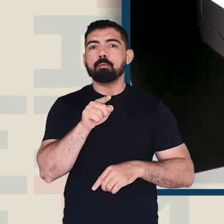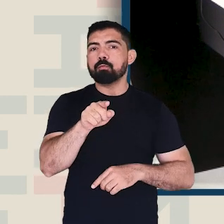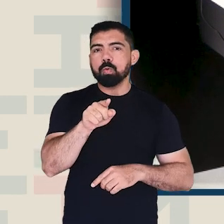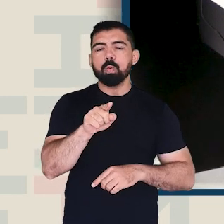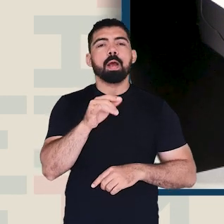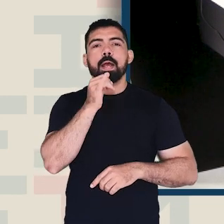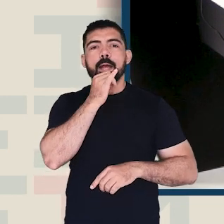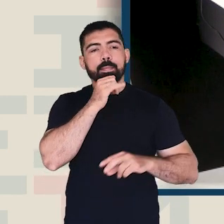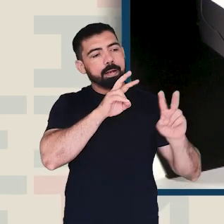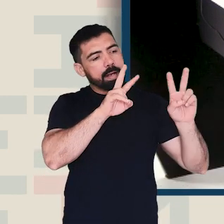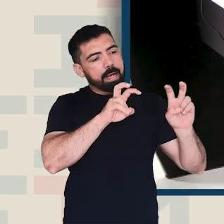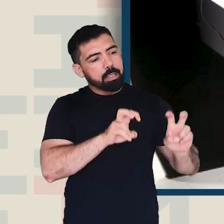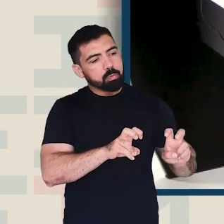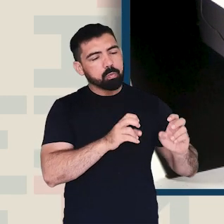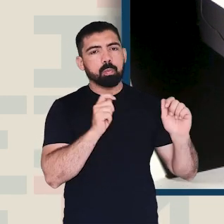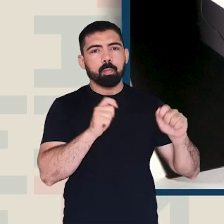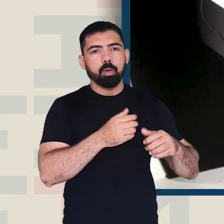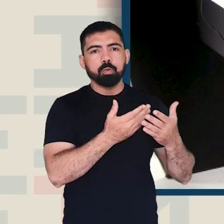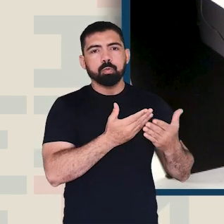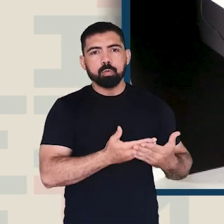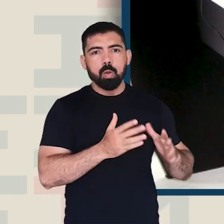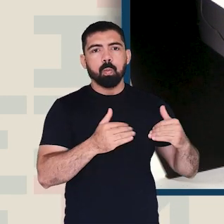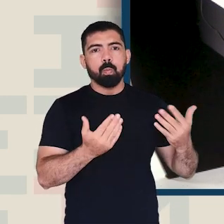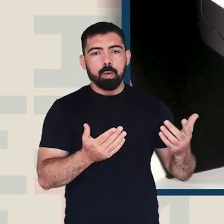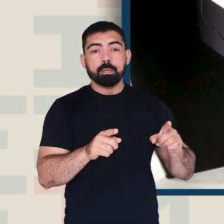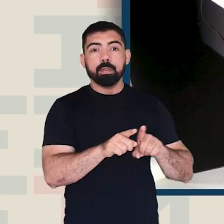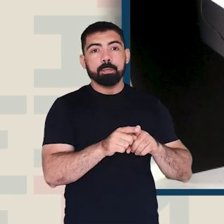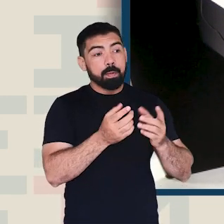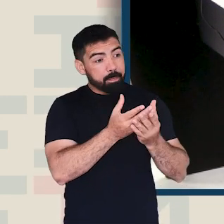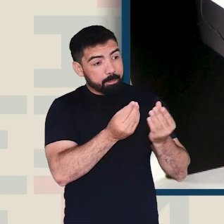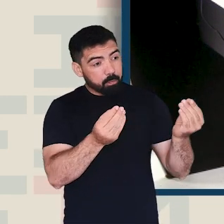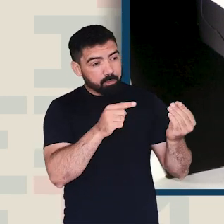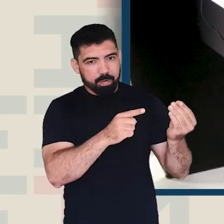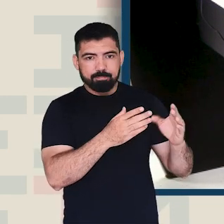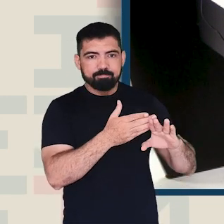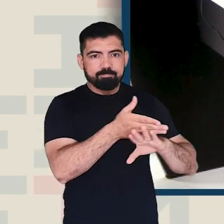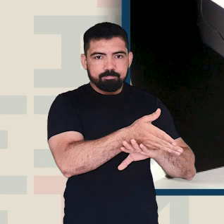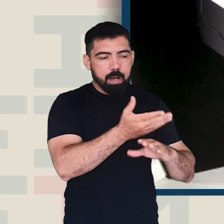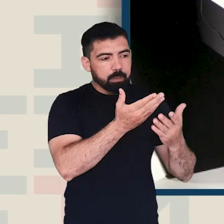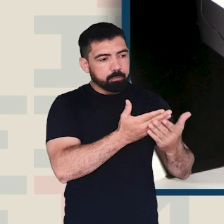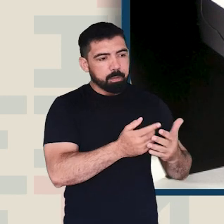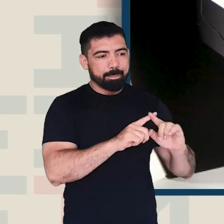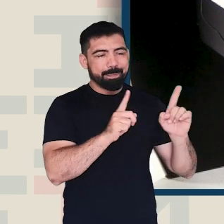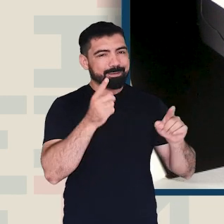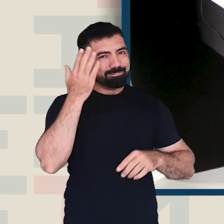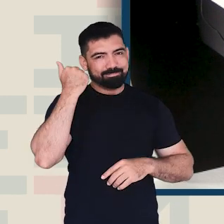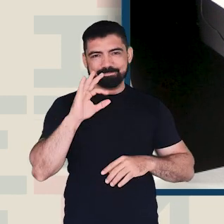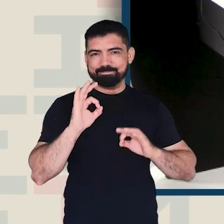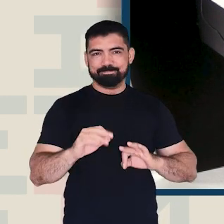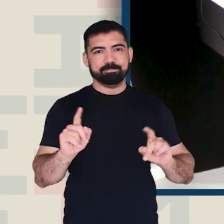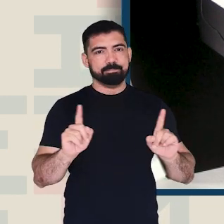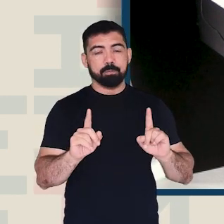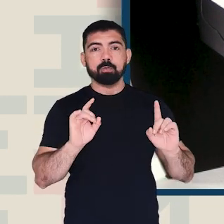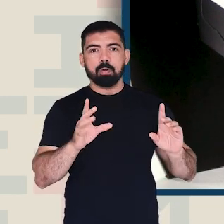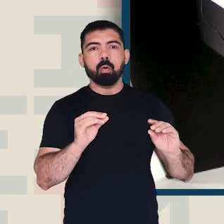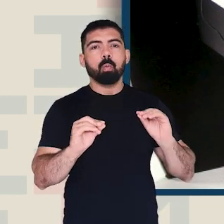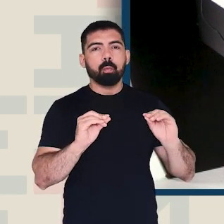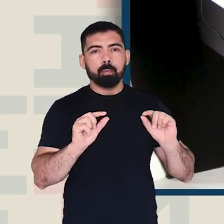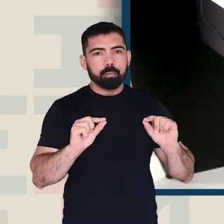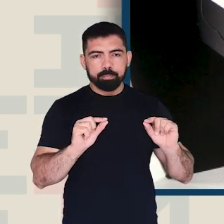como que assuntos se deve estudar e muitos deles que a gente comete o pecado de não saber como estudar, apenas